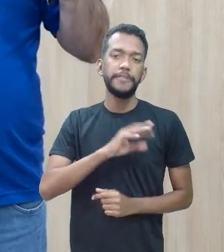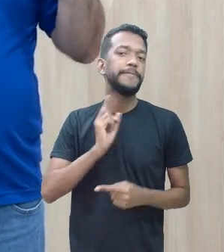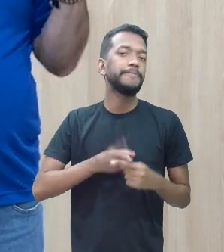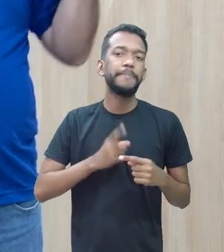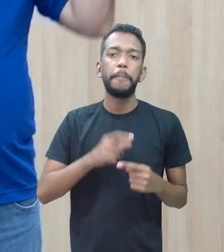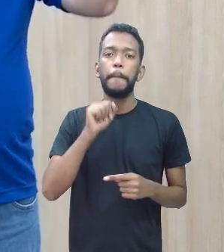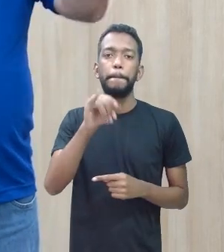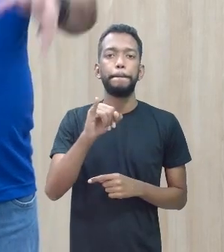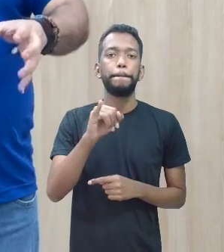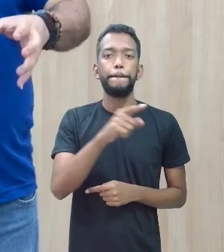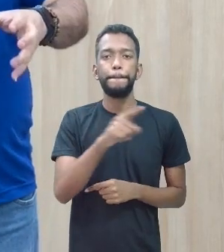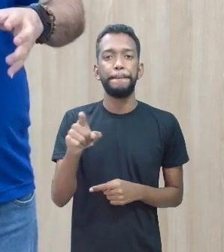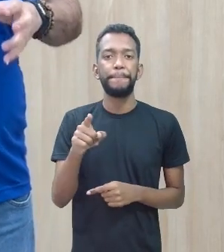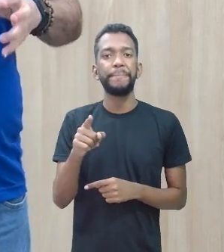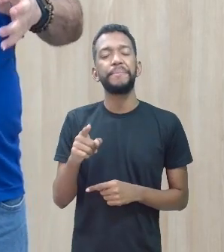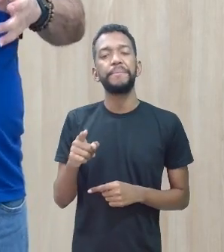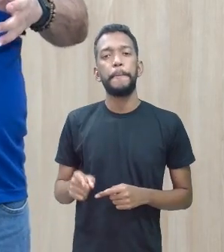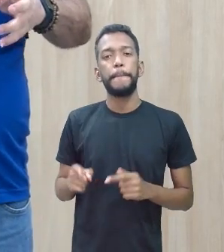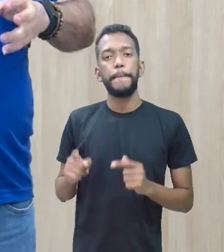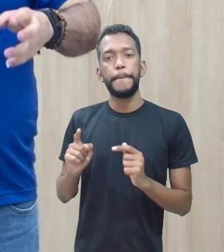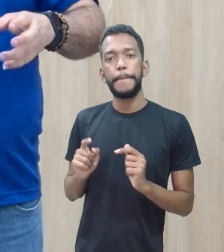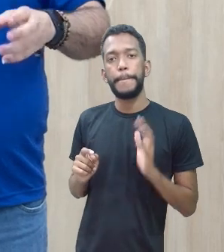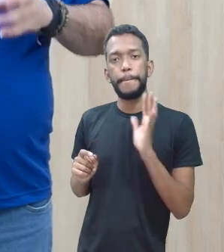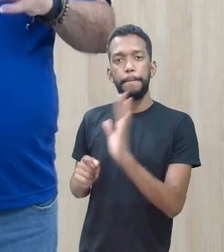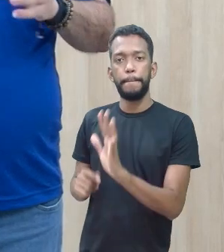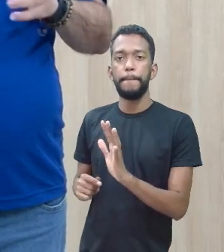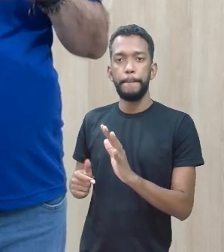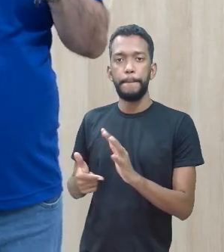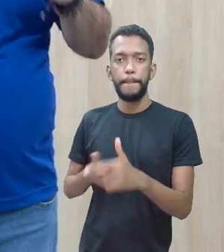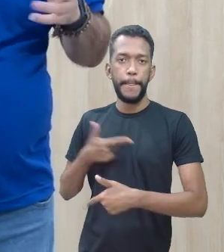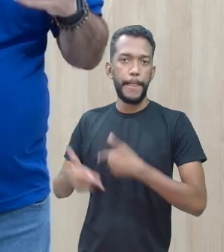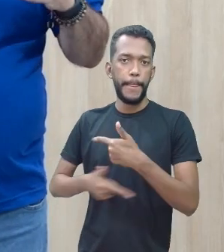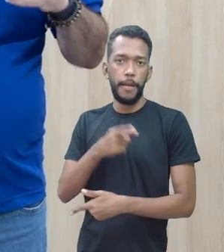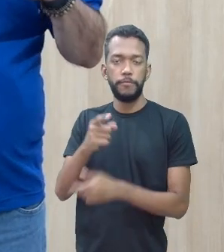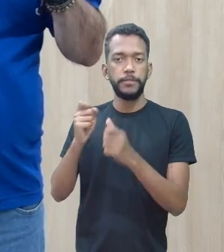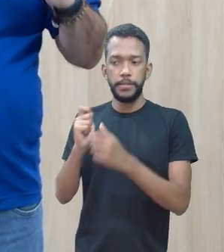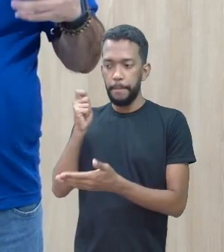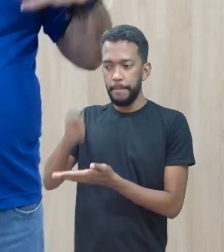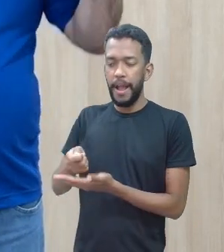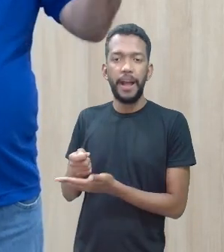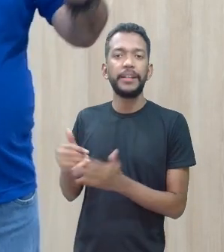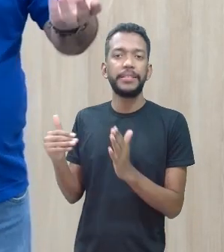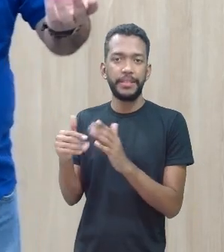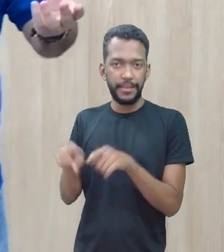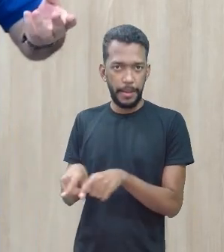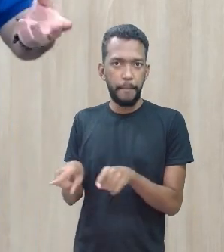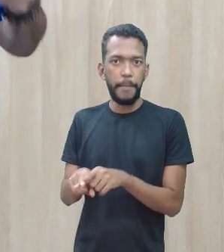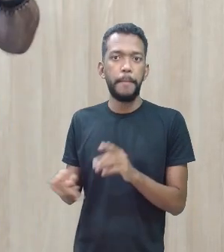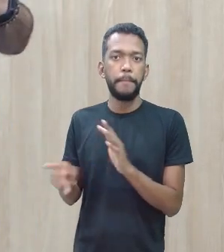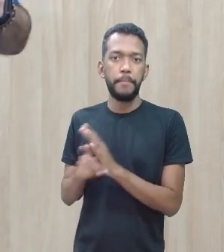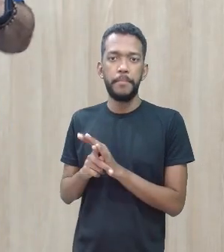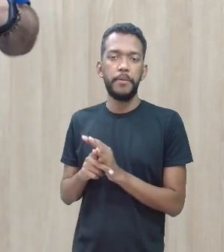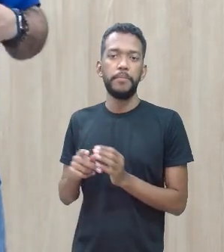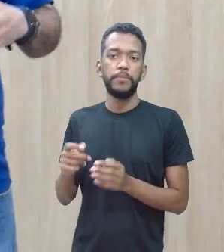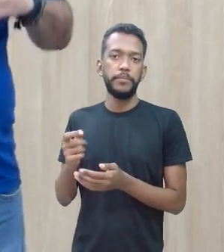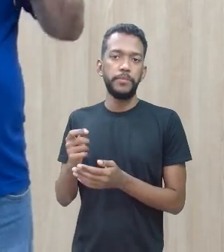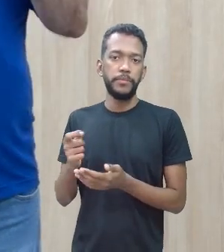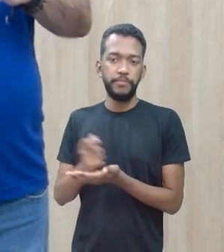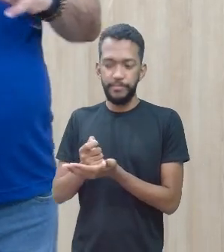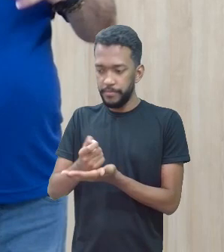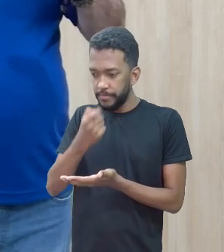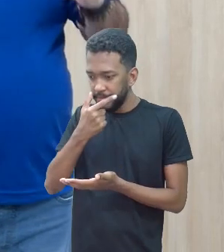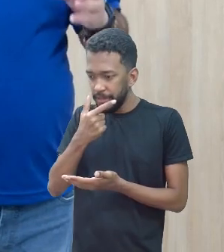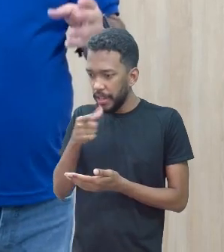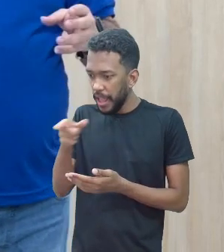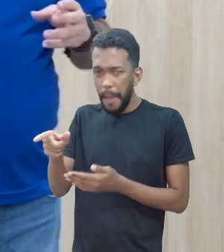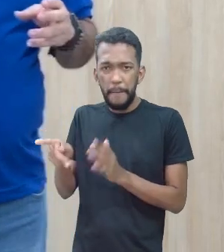quando você chega a um determinado período, você paga até pelo medicamento de amostra grátis que você recebia. Isso é